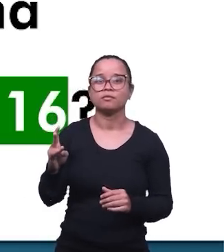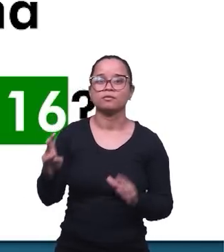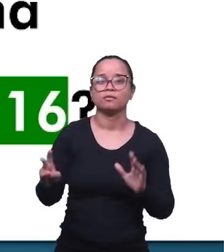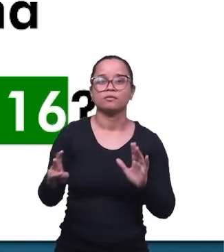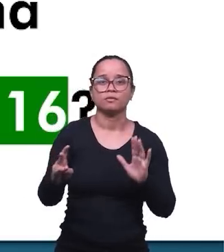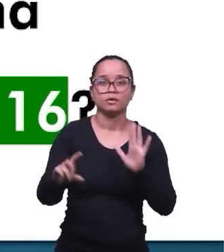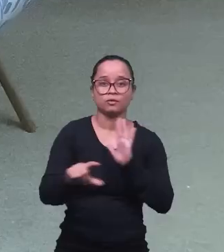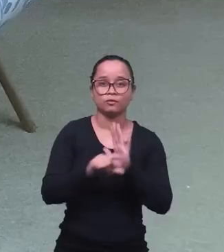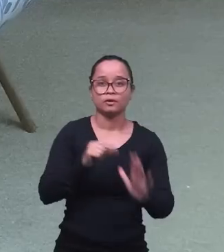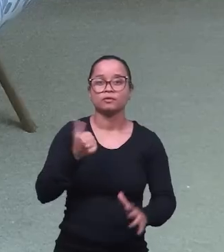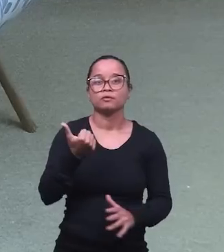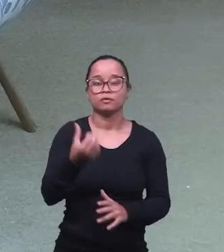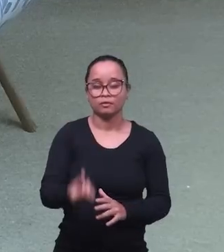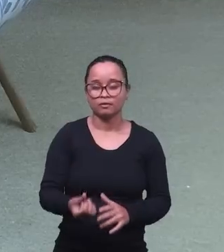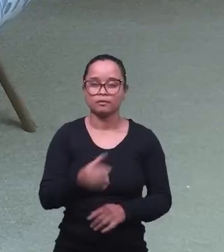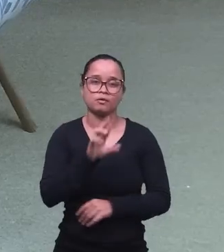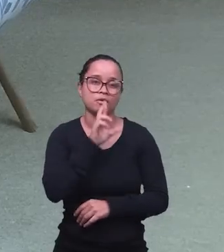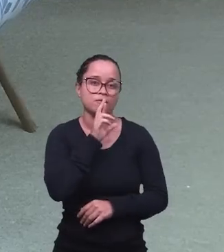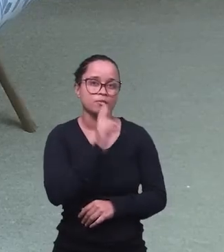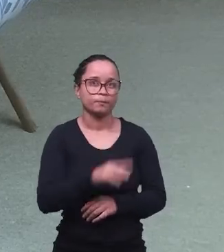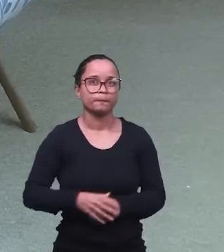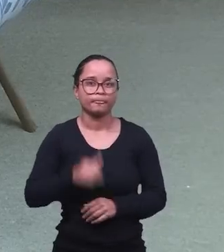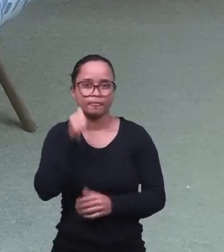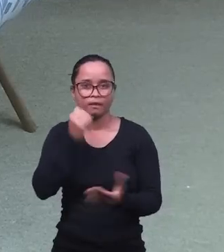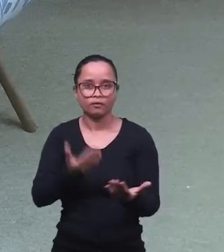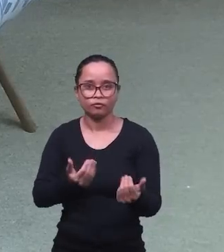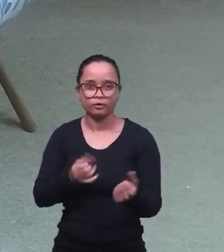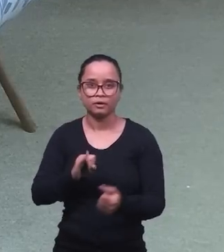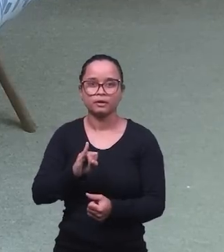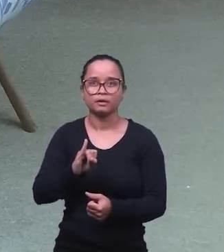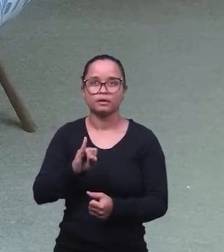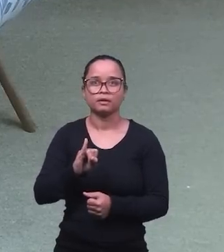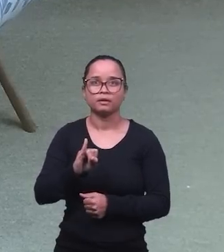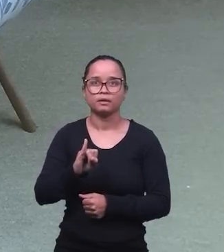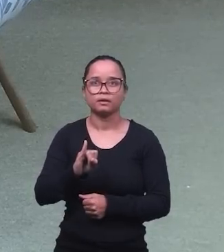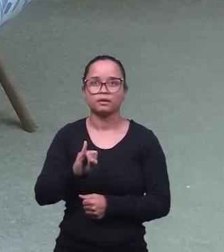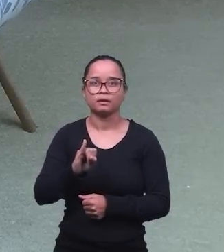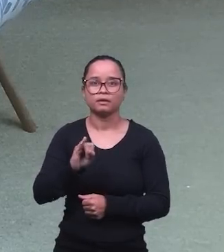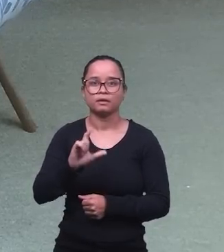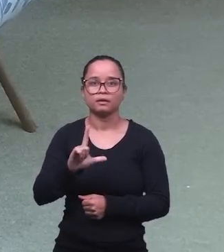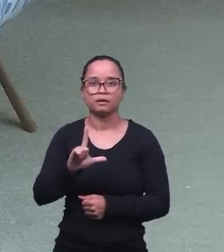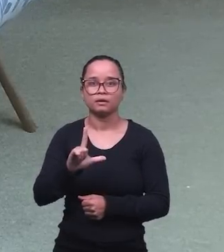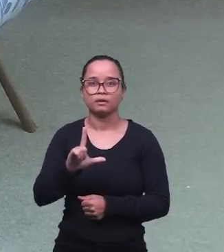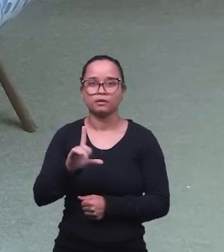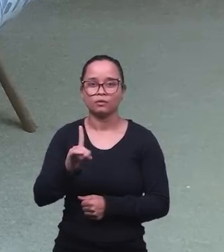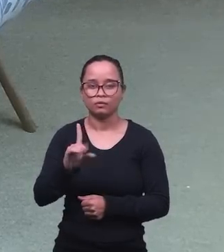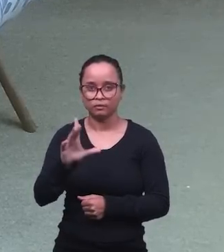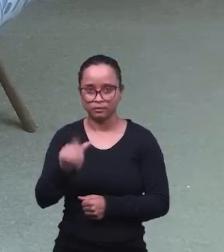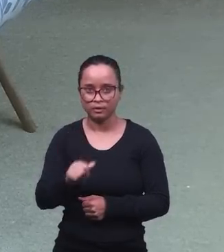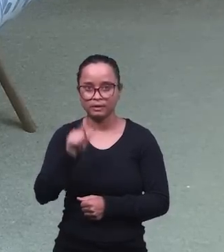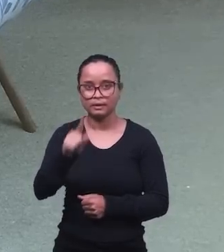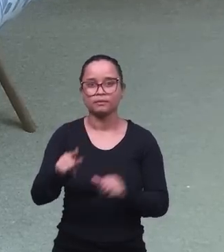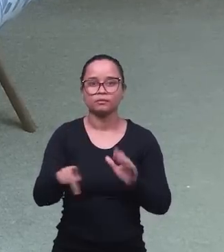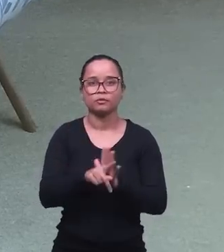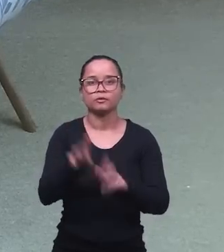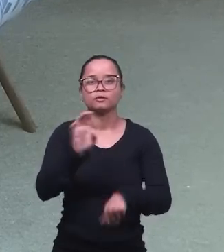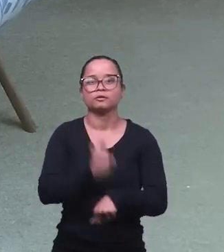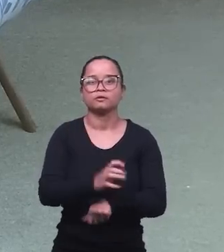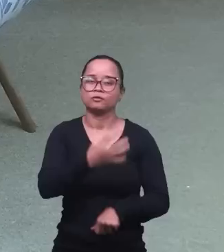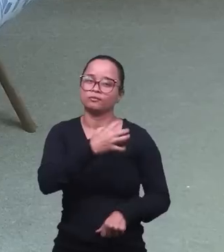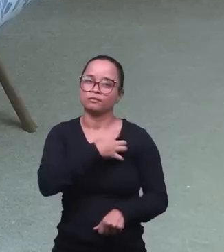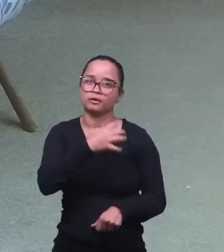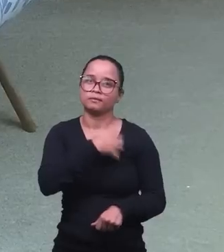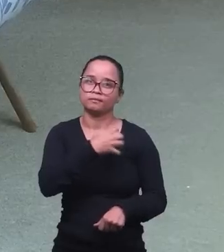verso 16? Quem vai responder é a jovem Hilda Camille, de Ilhéus, Bahia, participante